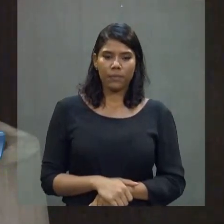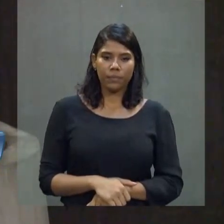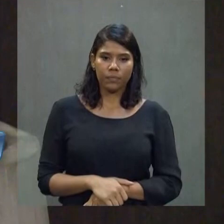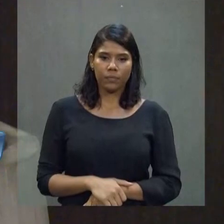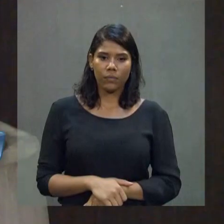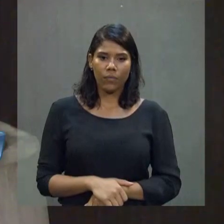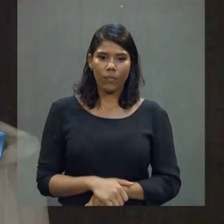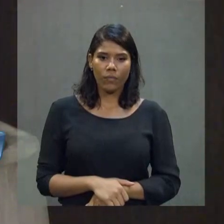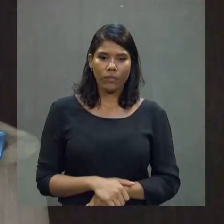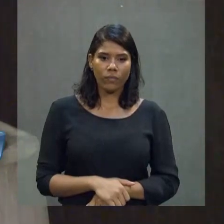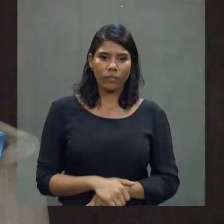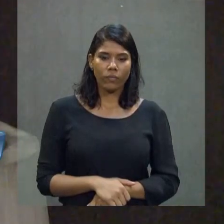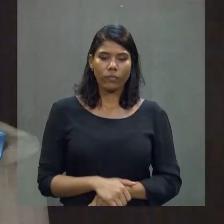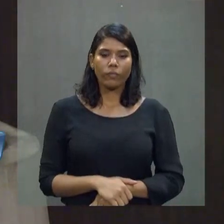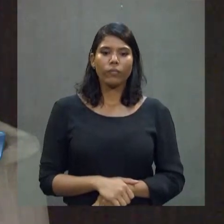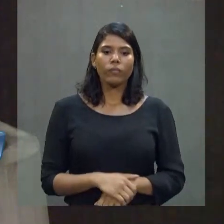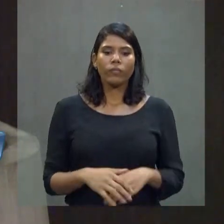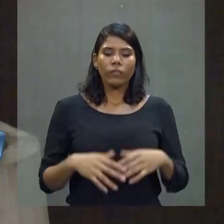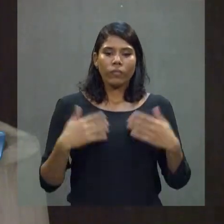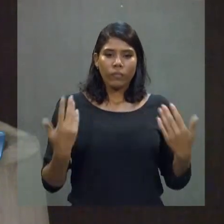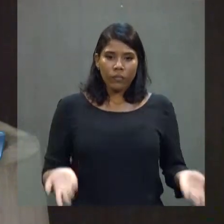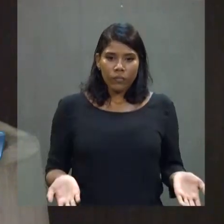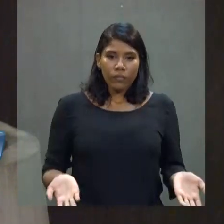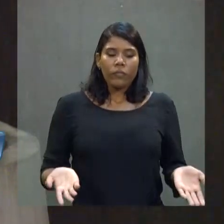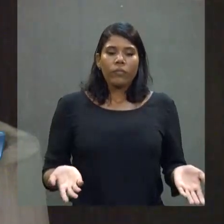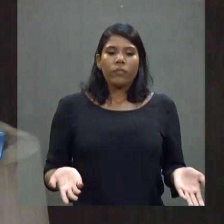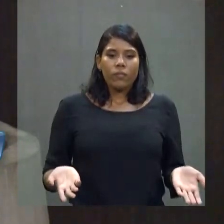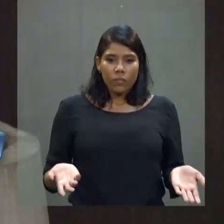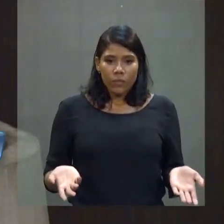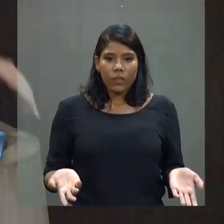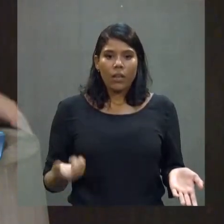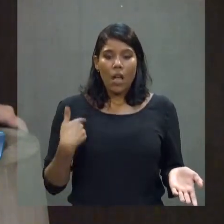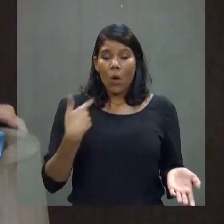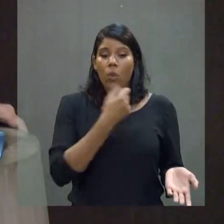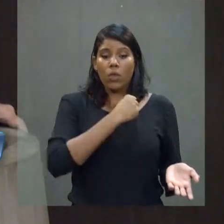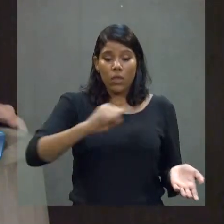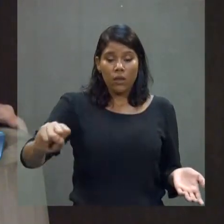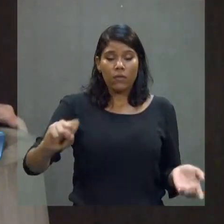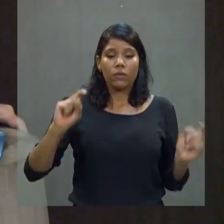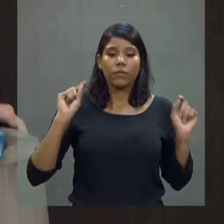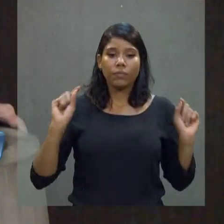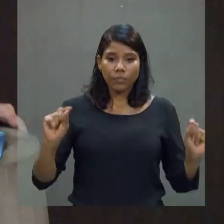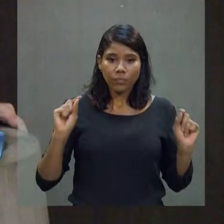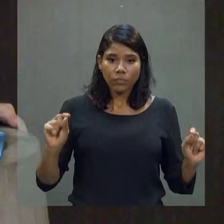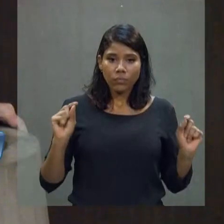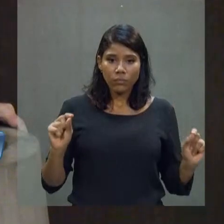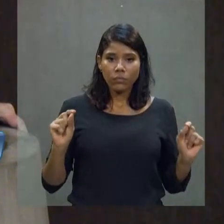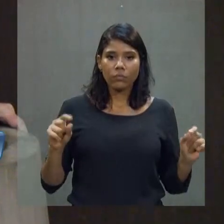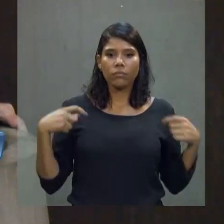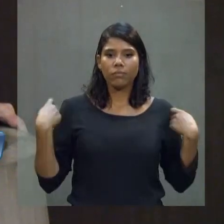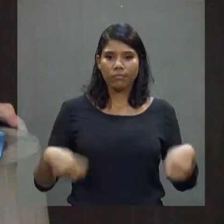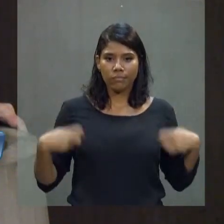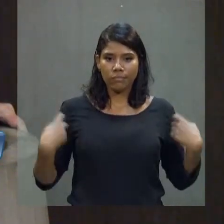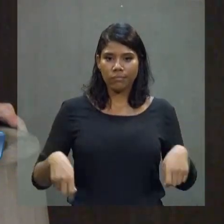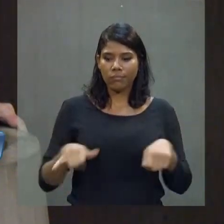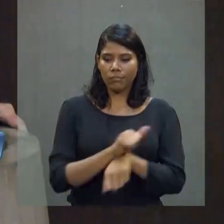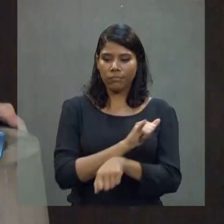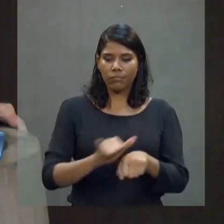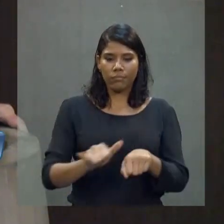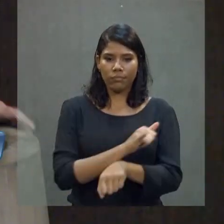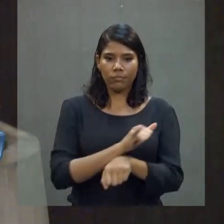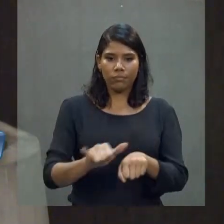Eu Pode agradeço... concluir, mais de um minuto. Concluir. Bom, até para isso eu defendo o caráter estratégico